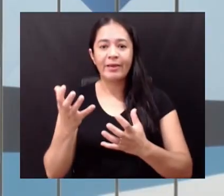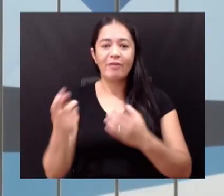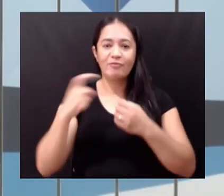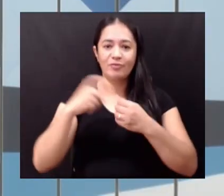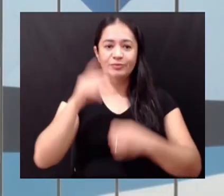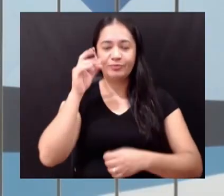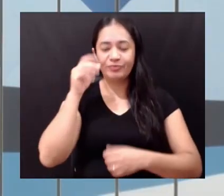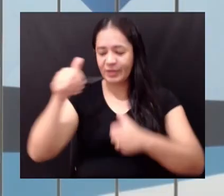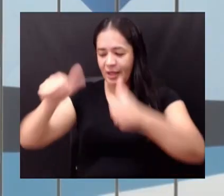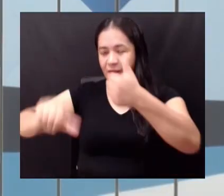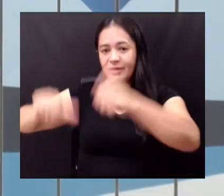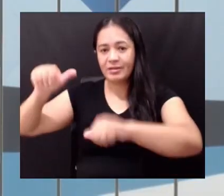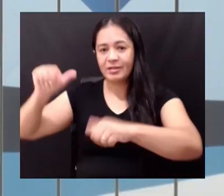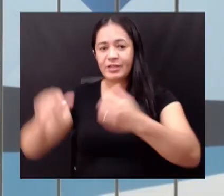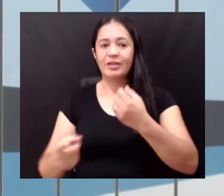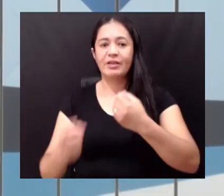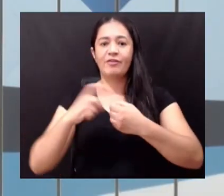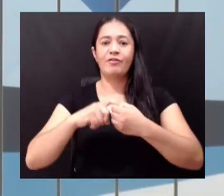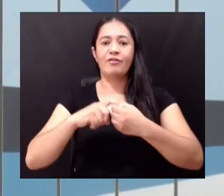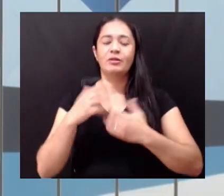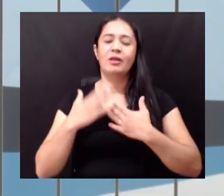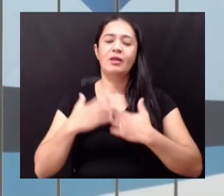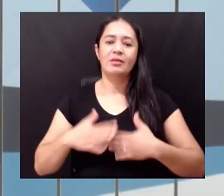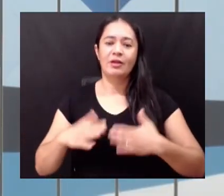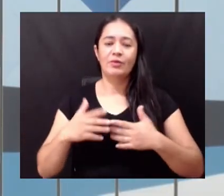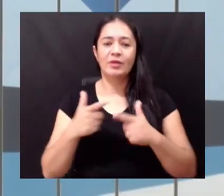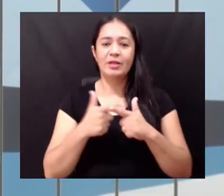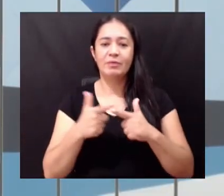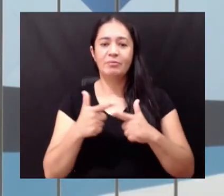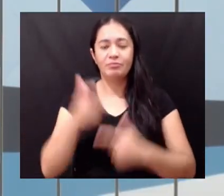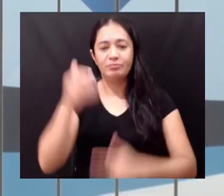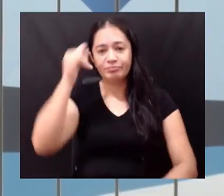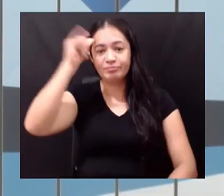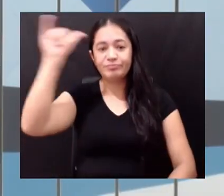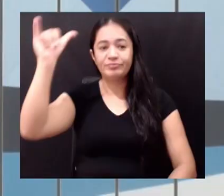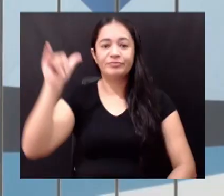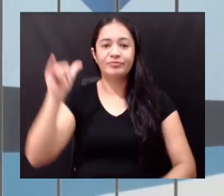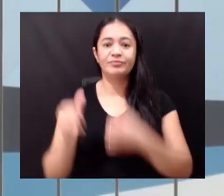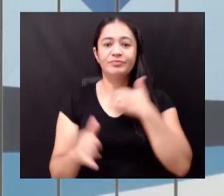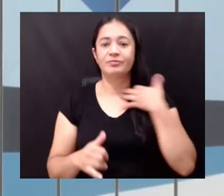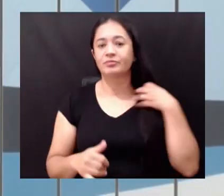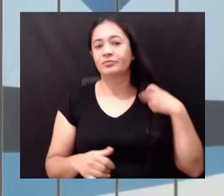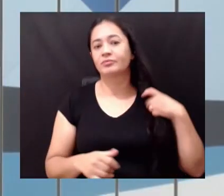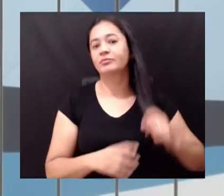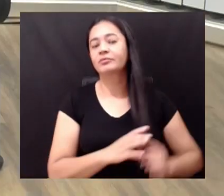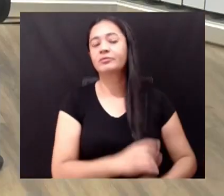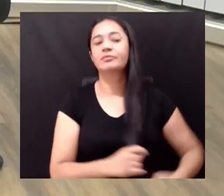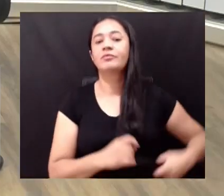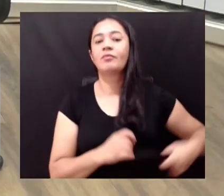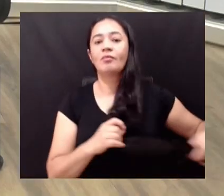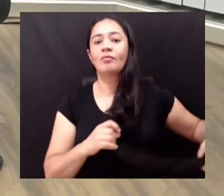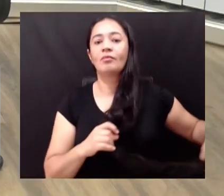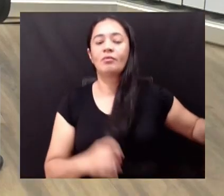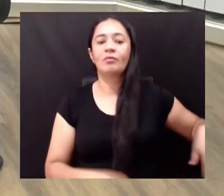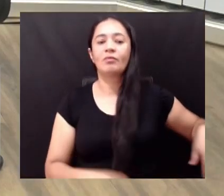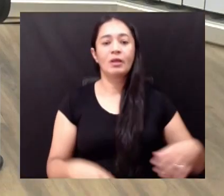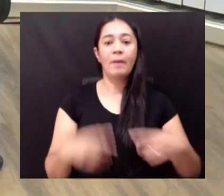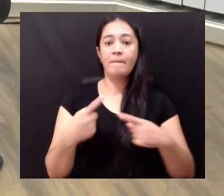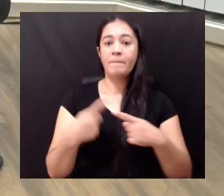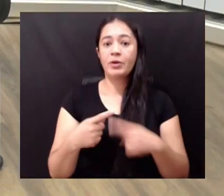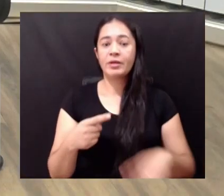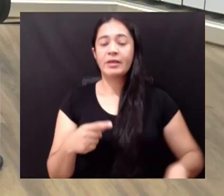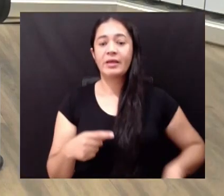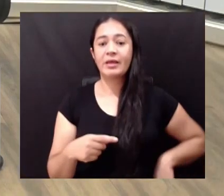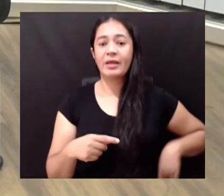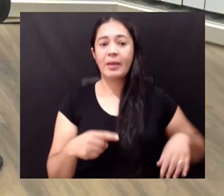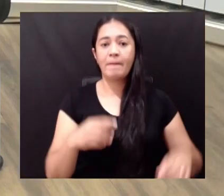retomada muito mais tranquila e sem problemas. Senão, ela corre o risco de perder, inclusive, né, esses colaboradores. Exatamente. Principalmente hoje, né,